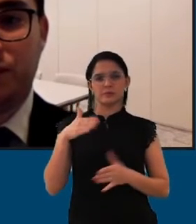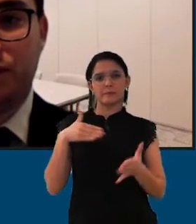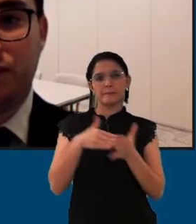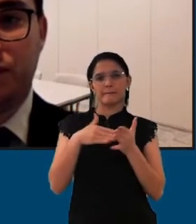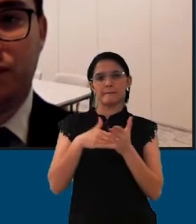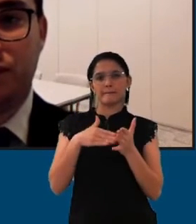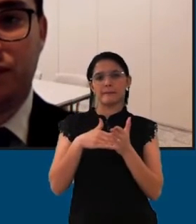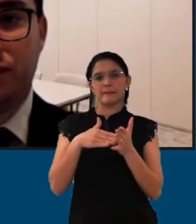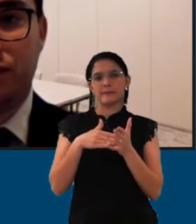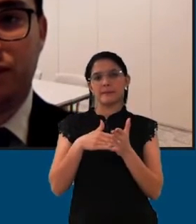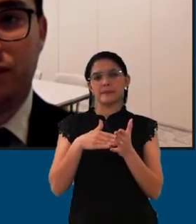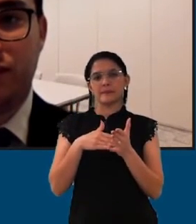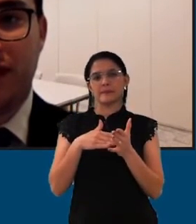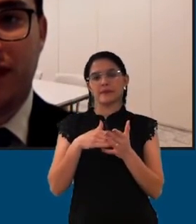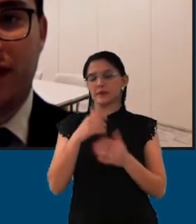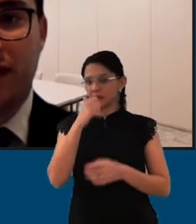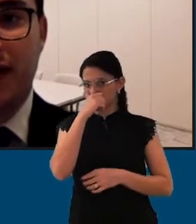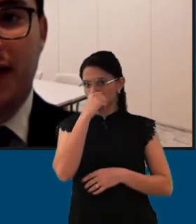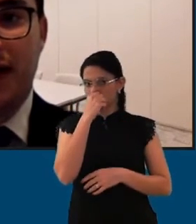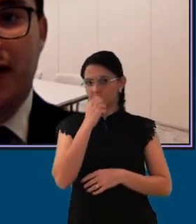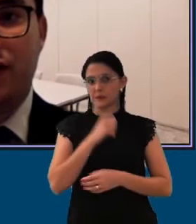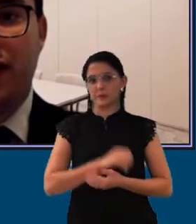assim desse